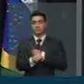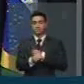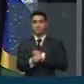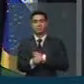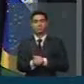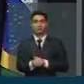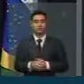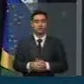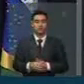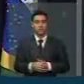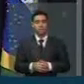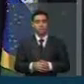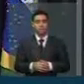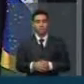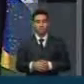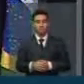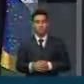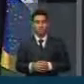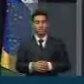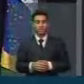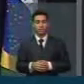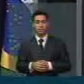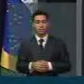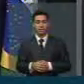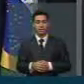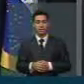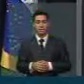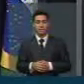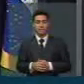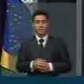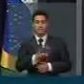senhor presidente. A polícia conseguiu...